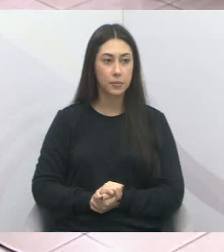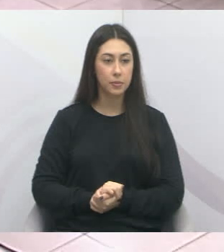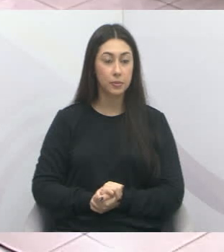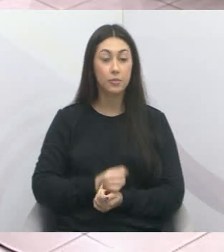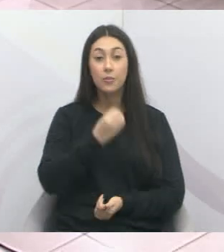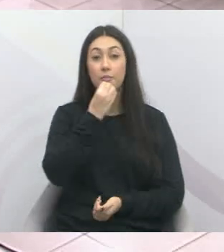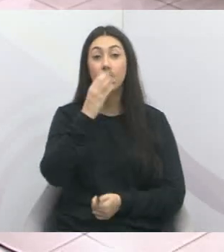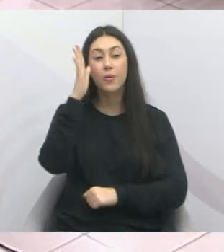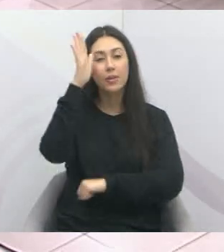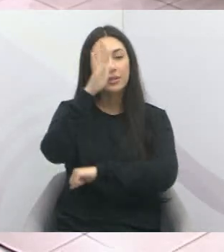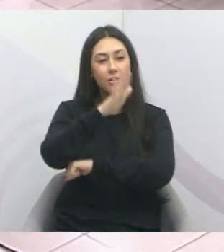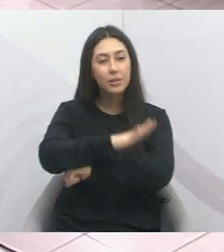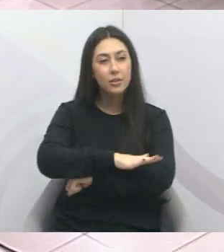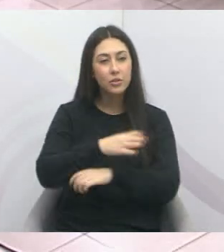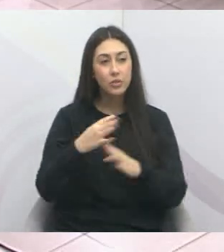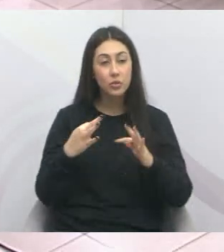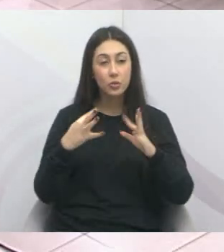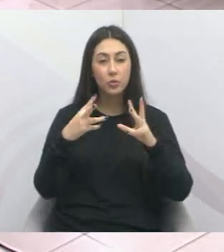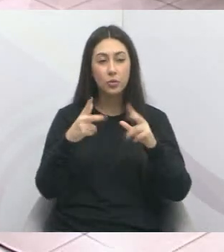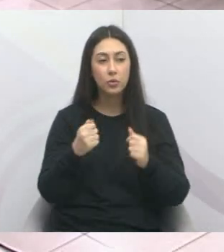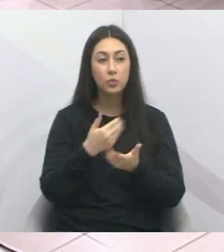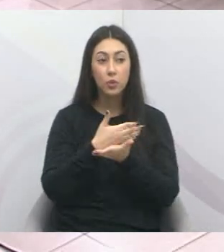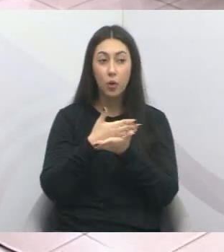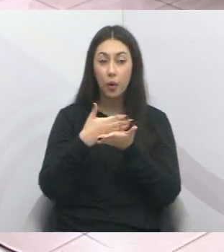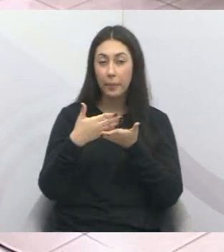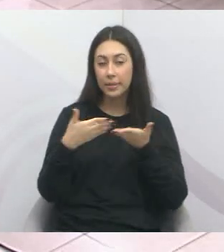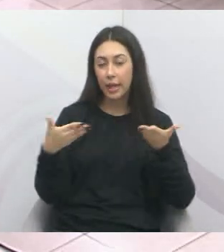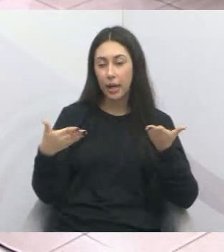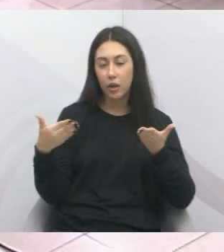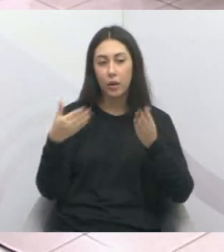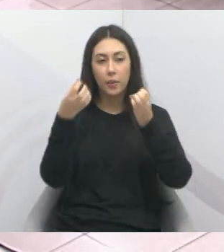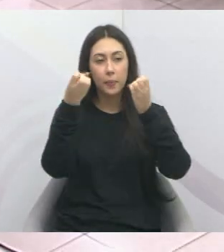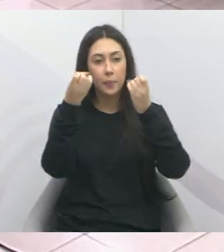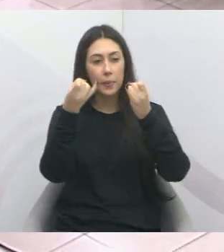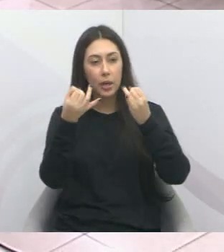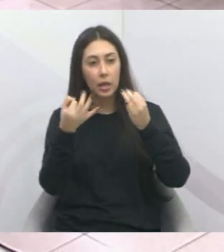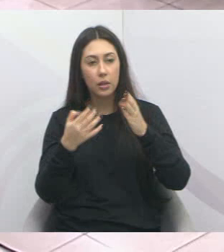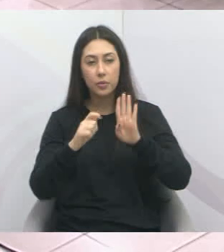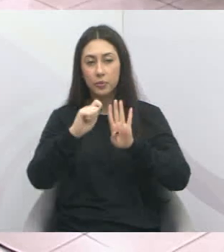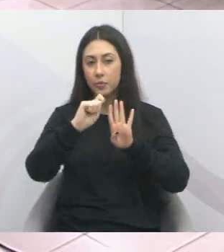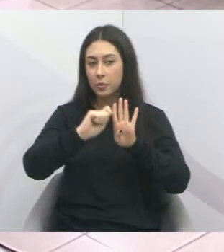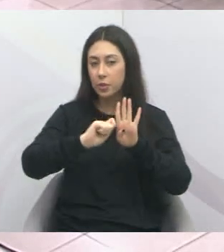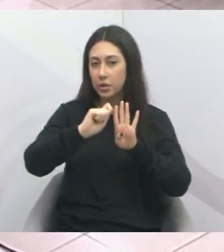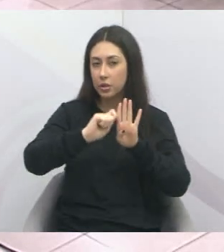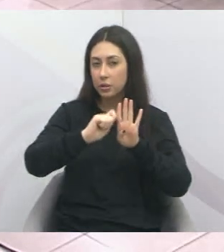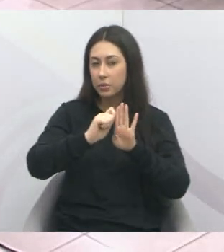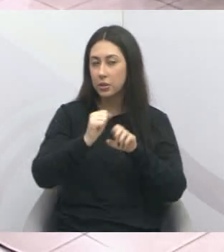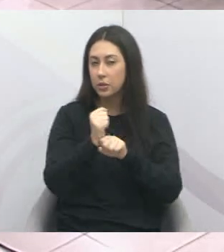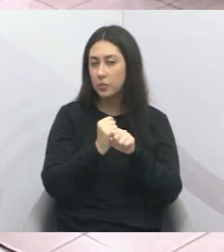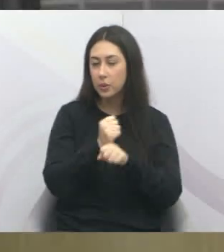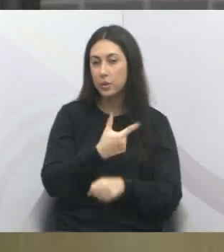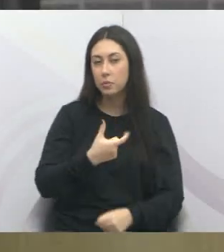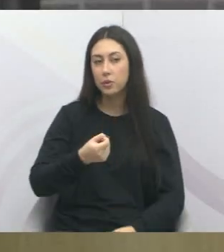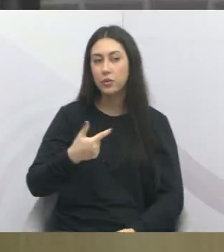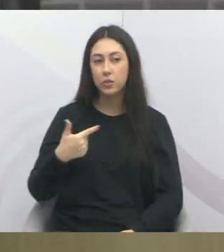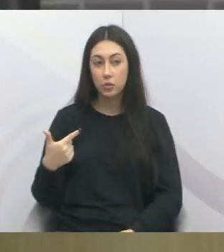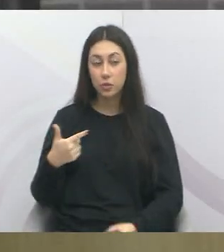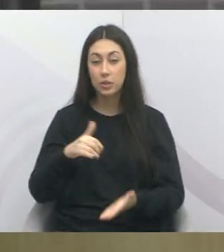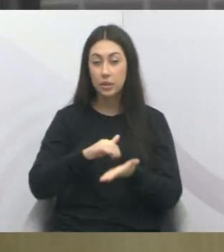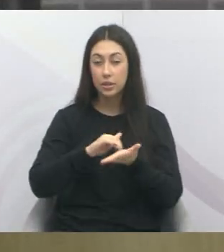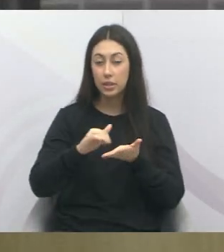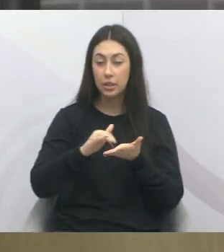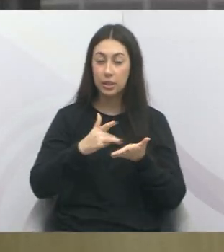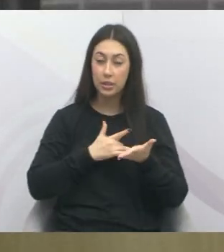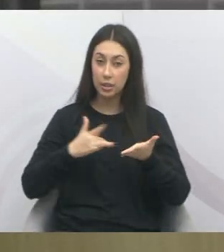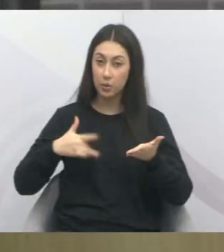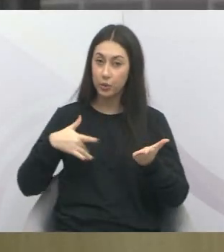Boa tarde a todos. Daremos início, então, à prestação de contas do primeiro quadrimestre de 2022 da Secretaria de Saúde do